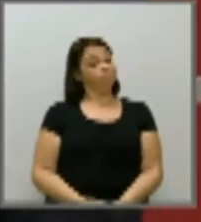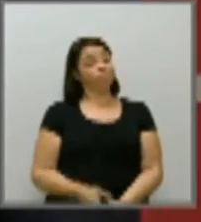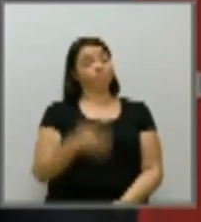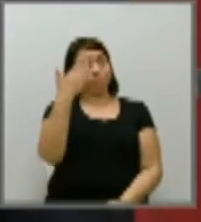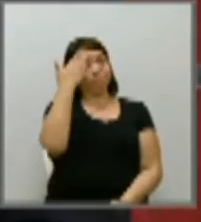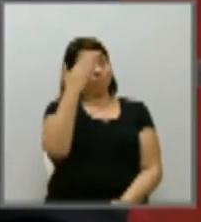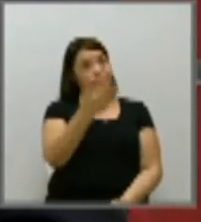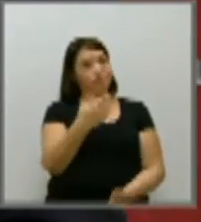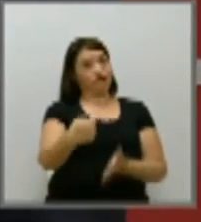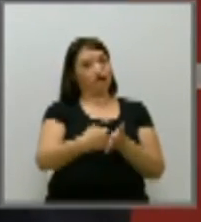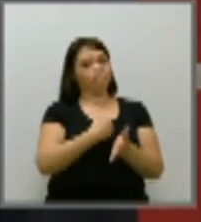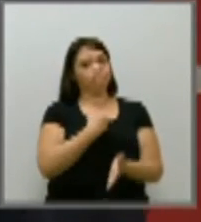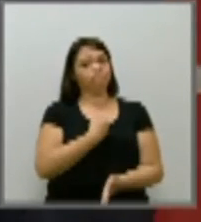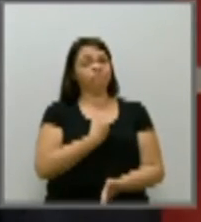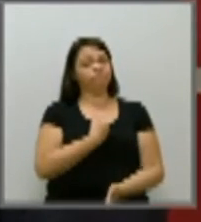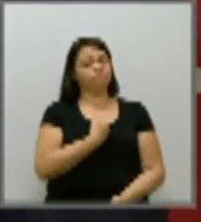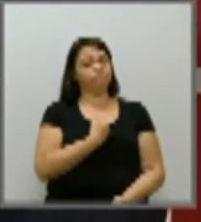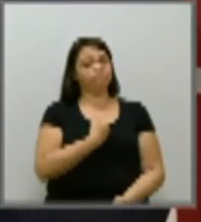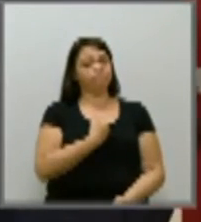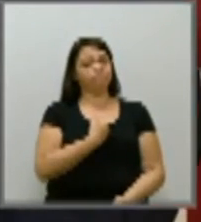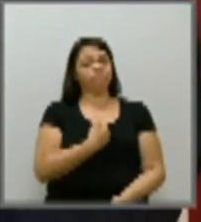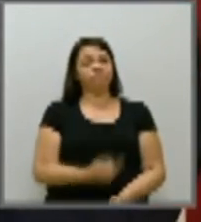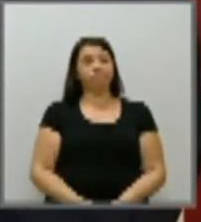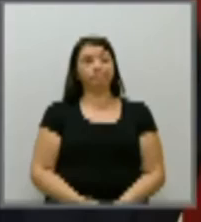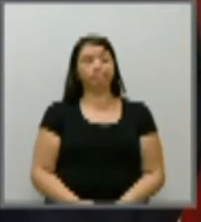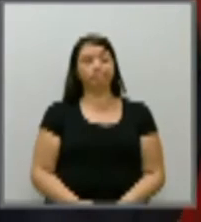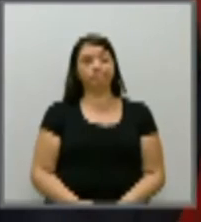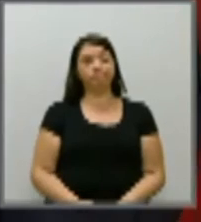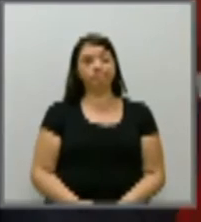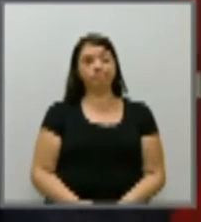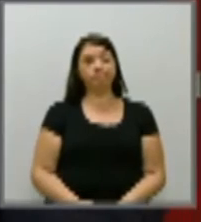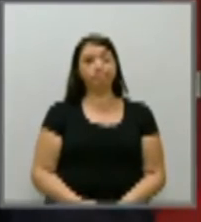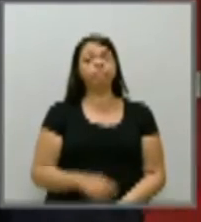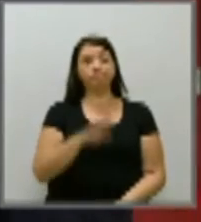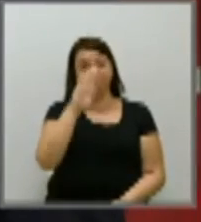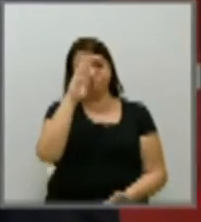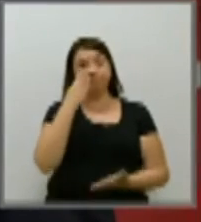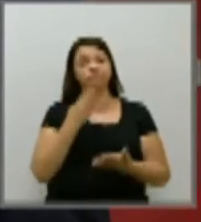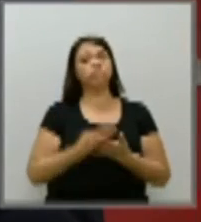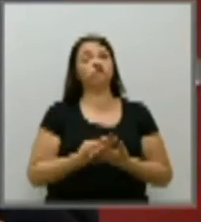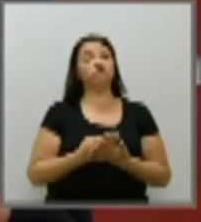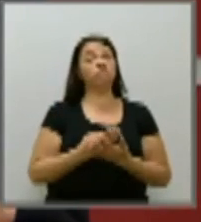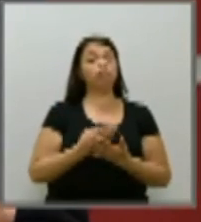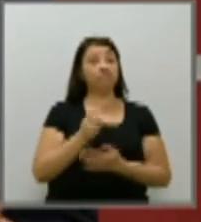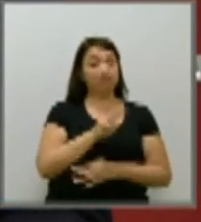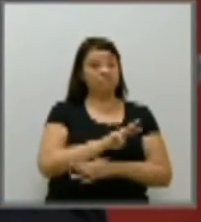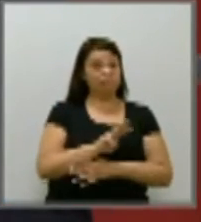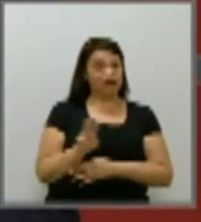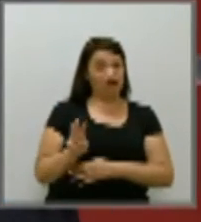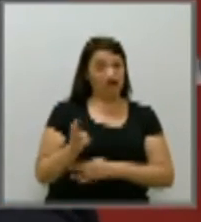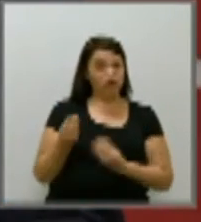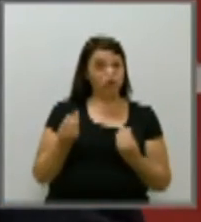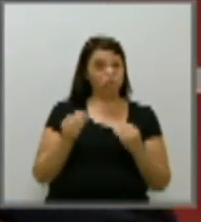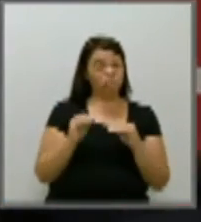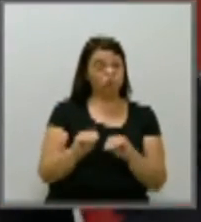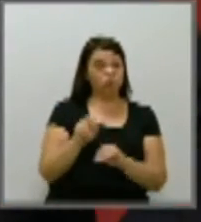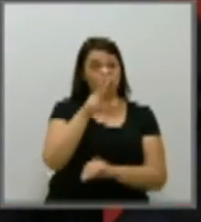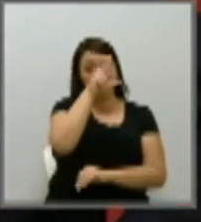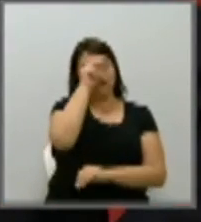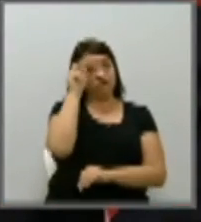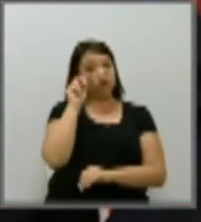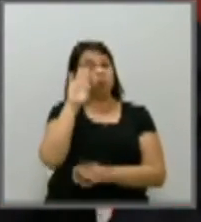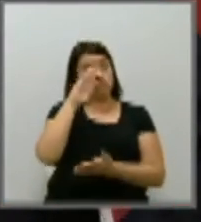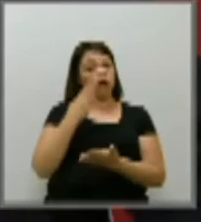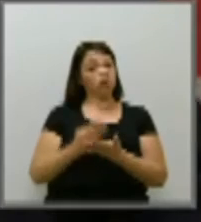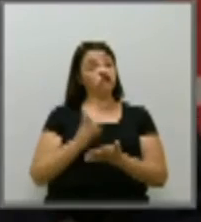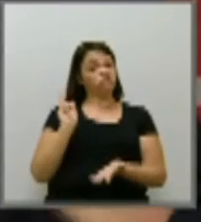pergunta. Eu tendo a acreditar que, se está no site e o prefeito disse, eu tendo a acreditar que o